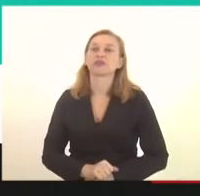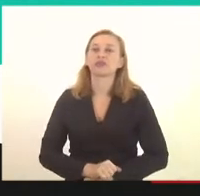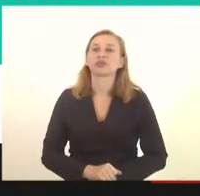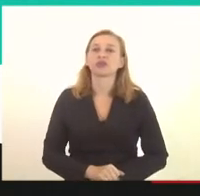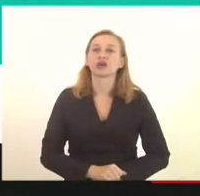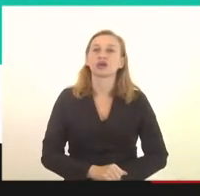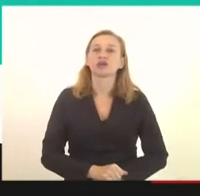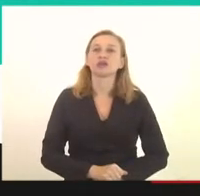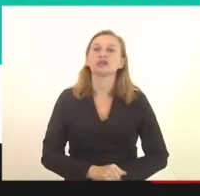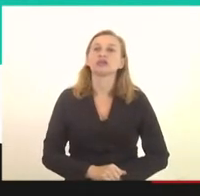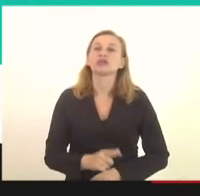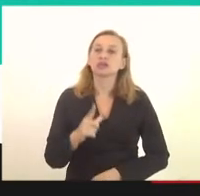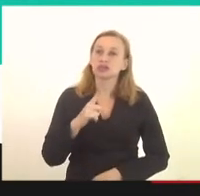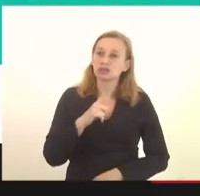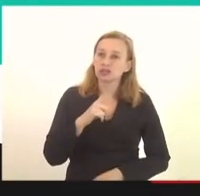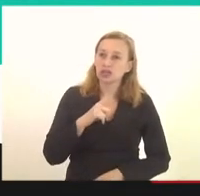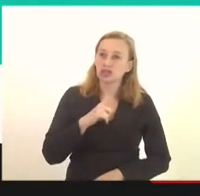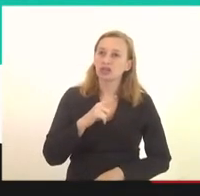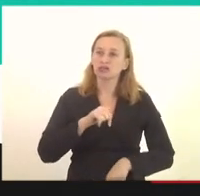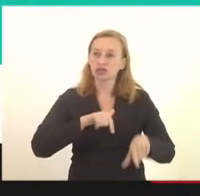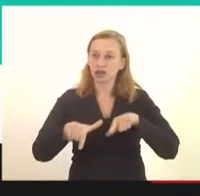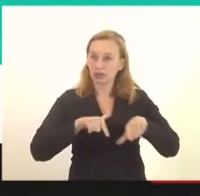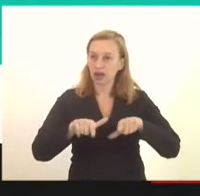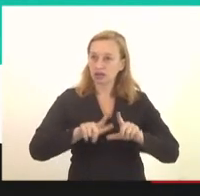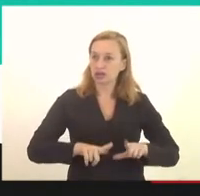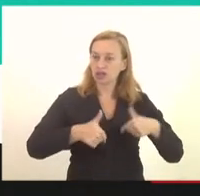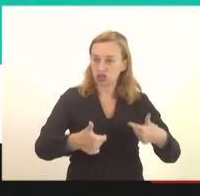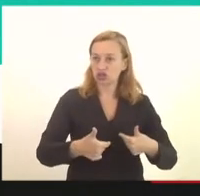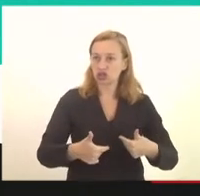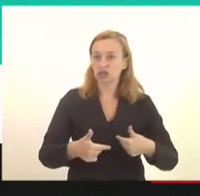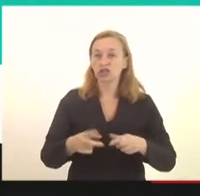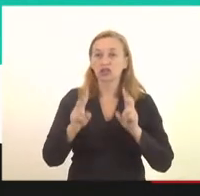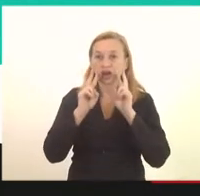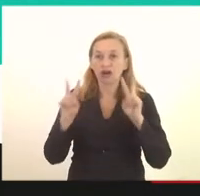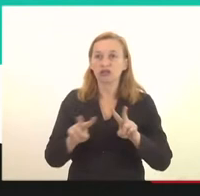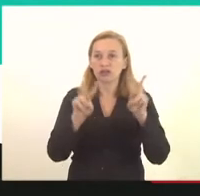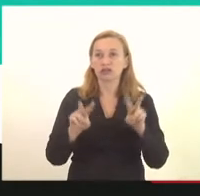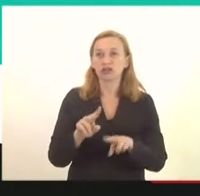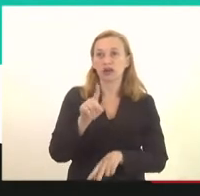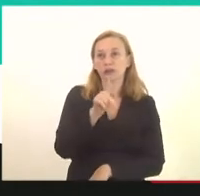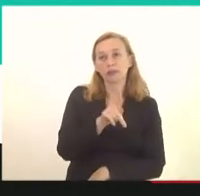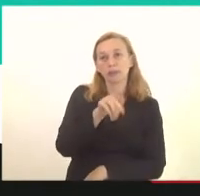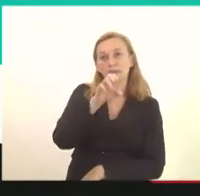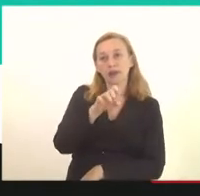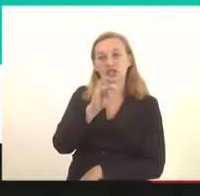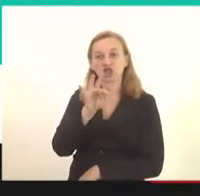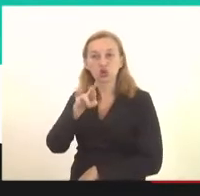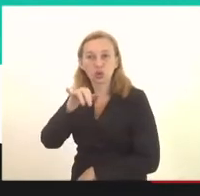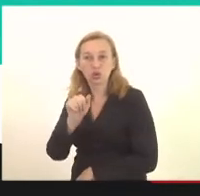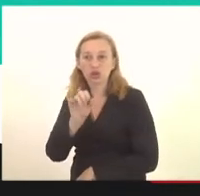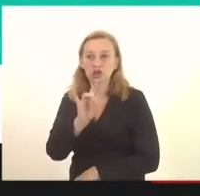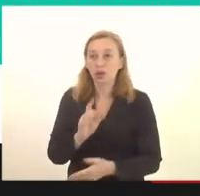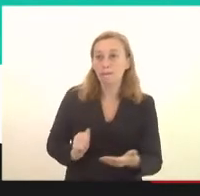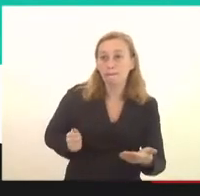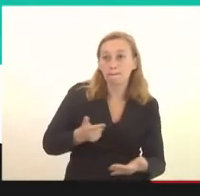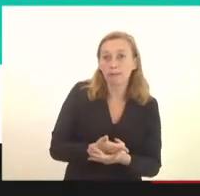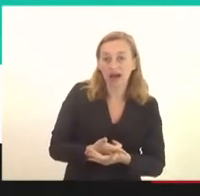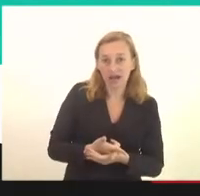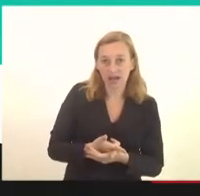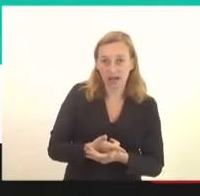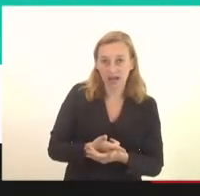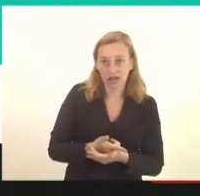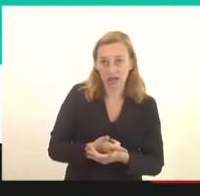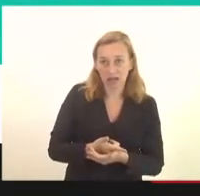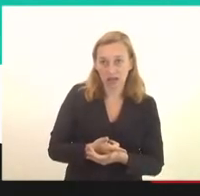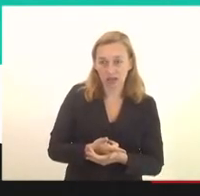que tem a tarefa de fazer isso. Do ponto de vista da Petronas, a Petronas paga a sua parte, devido aos 50%